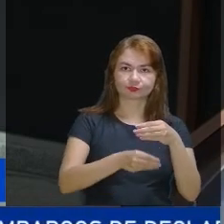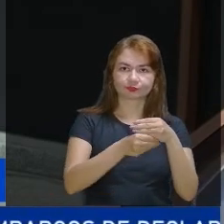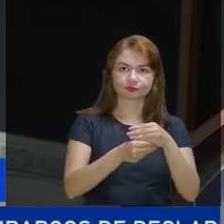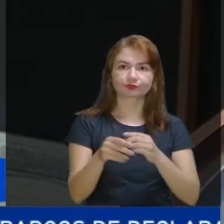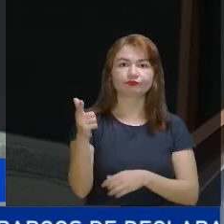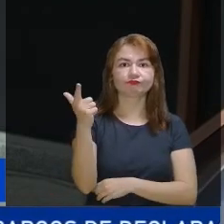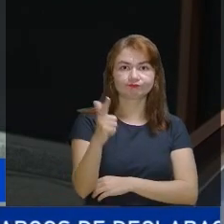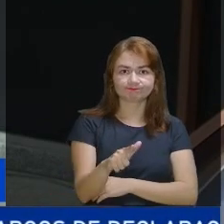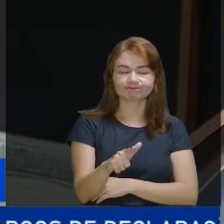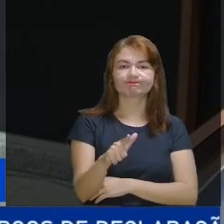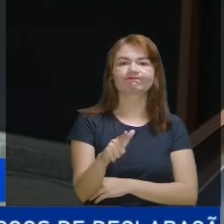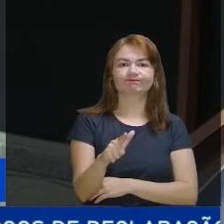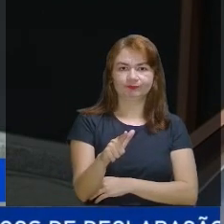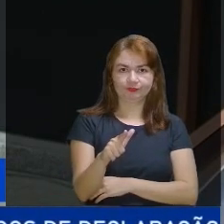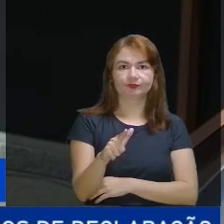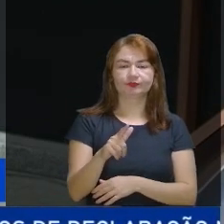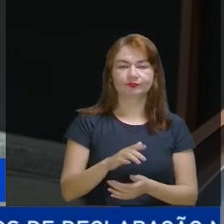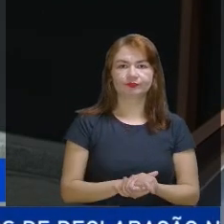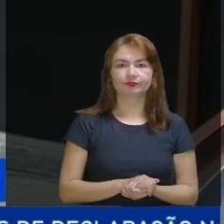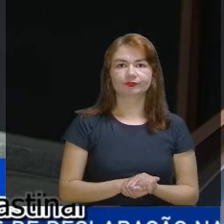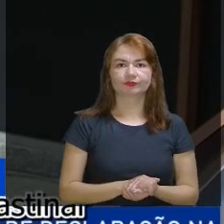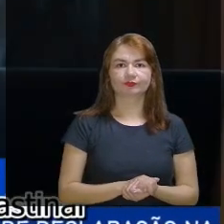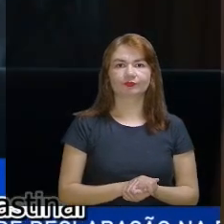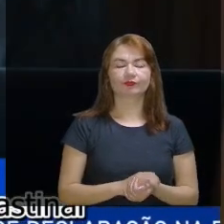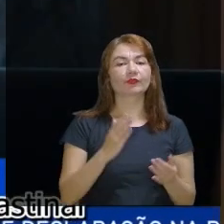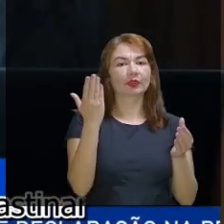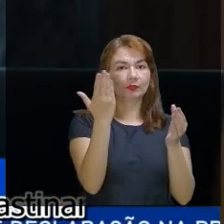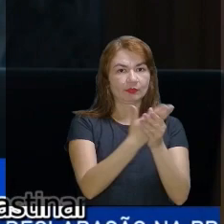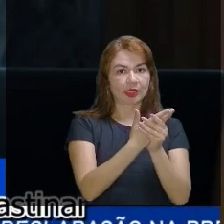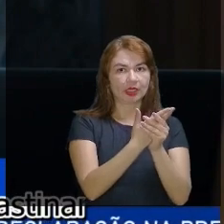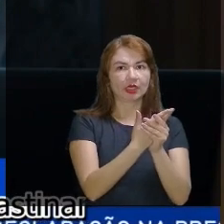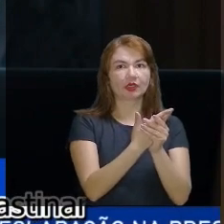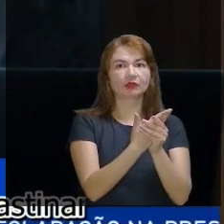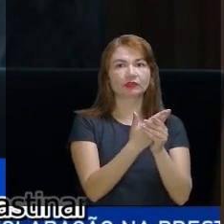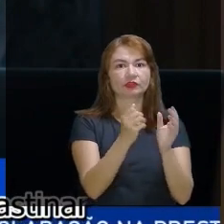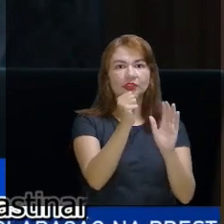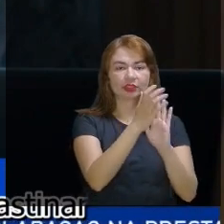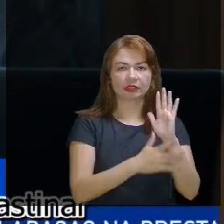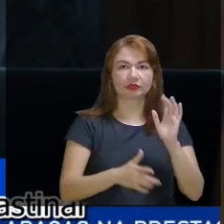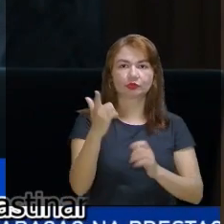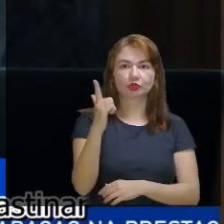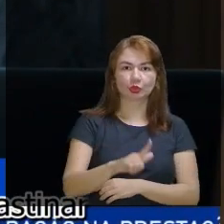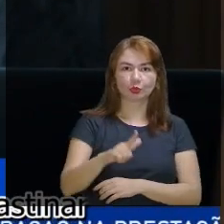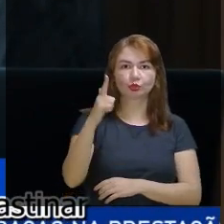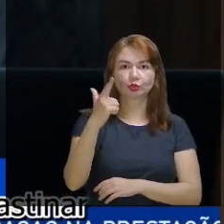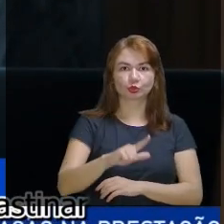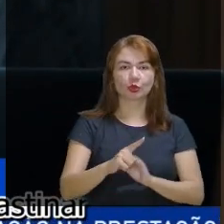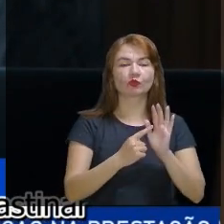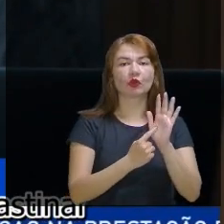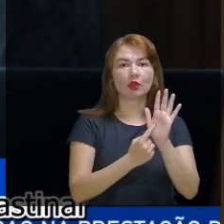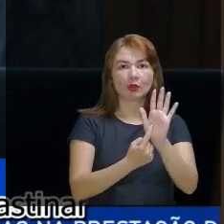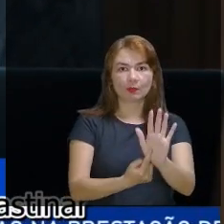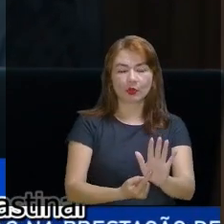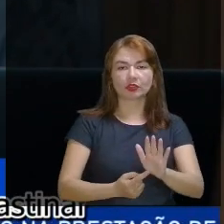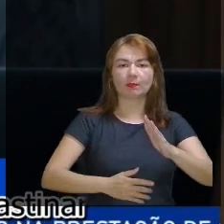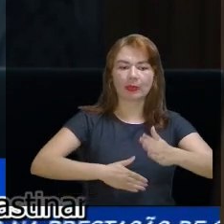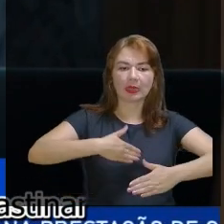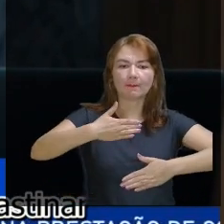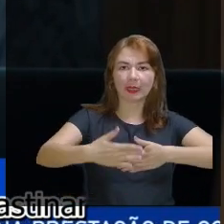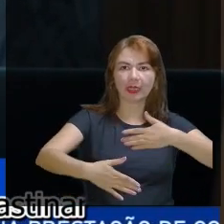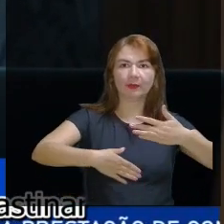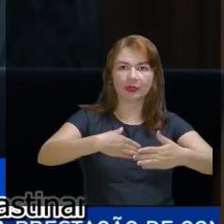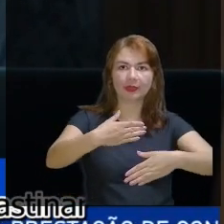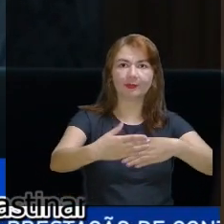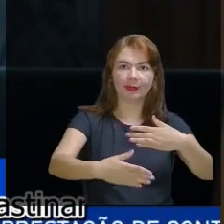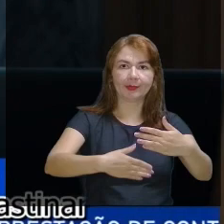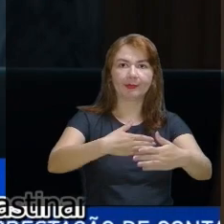do mesmo fundamento em embargos repetitivos demonstram somente a intenção Foco no juiz de direito,